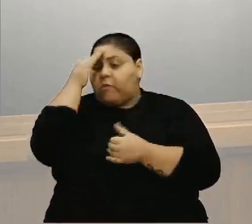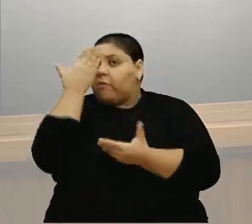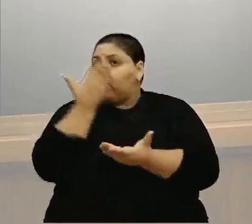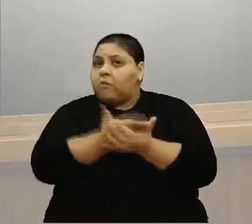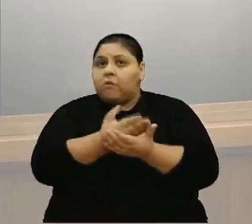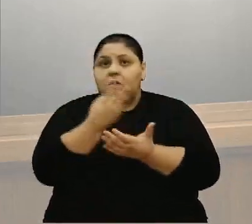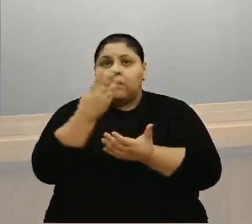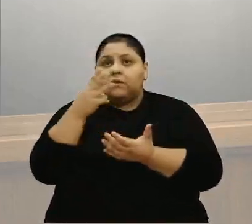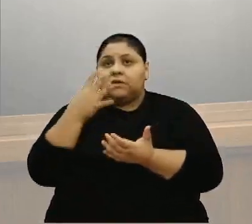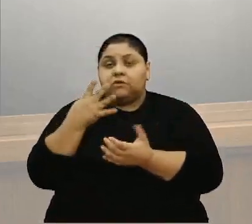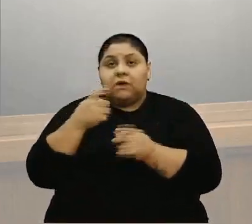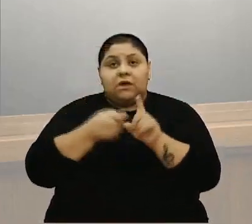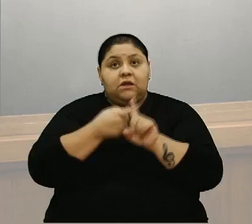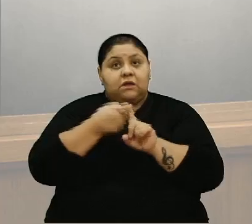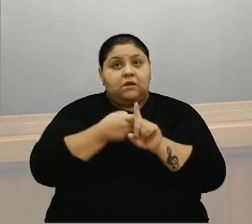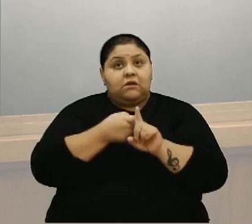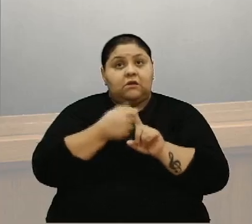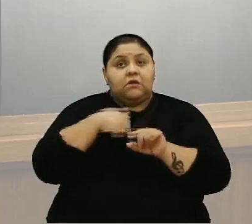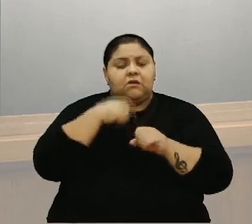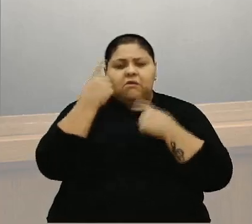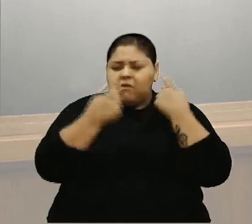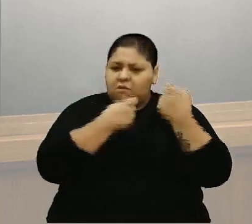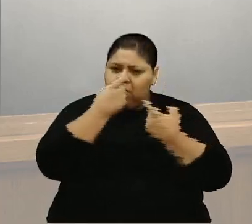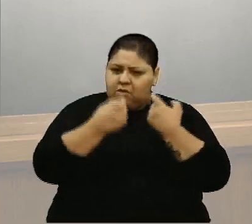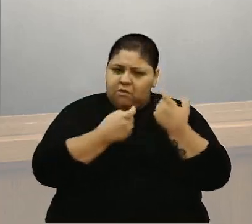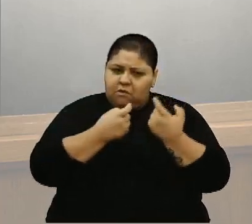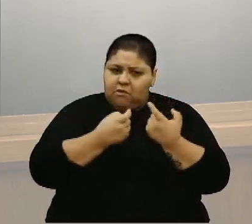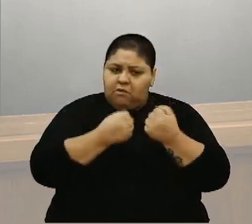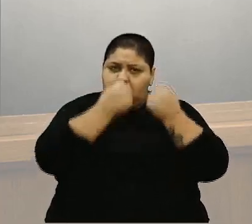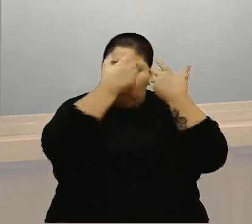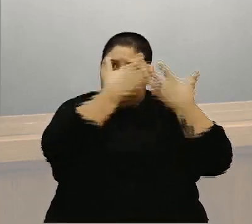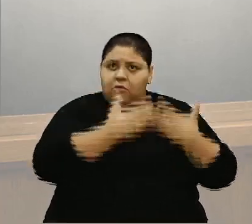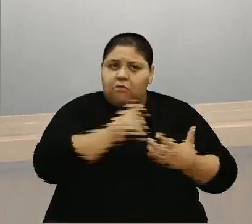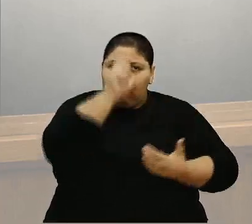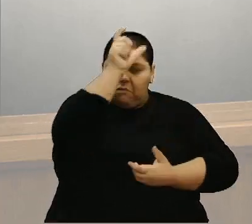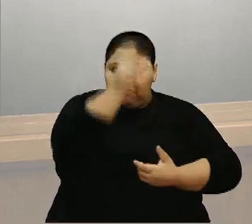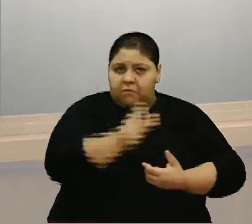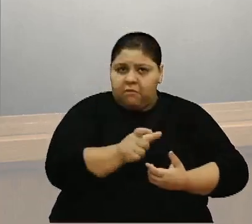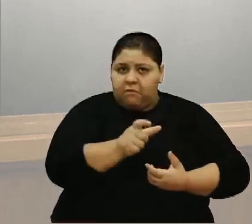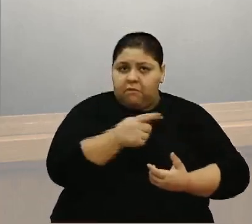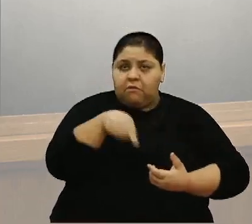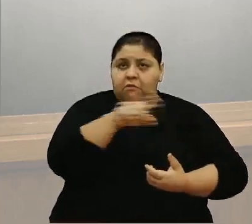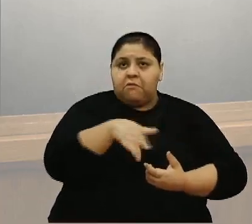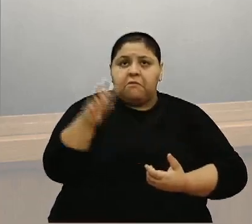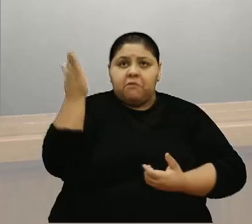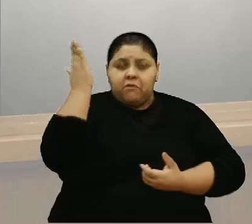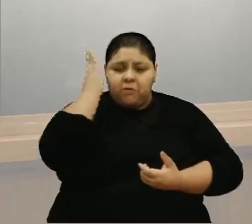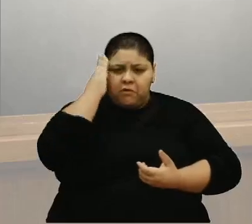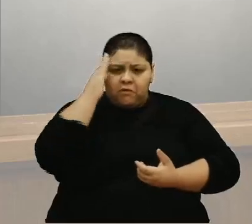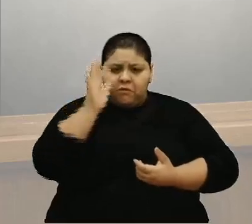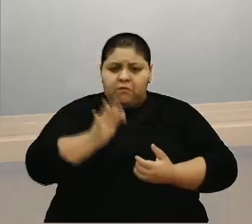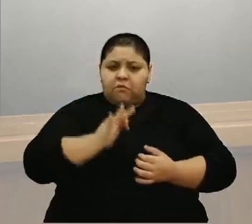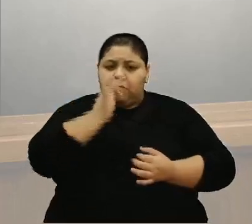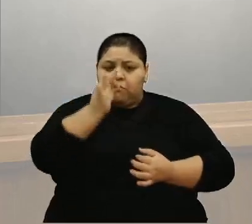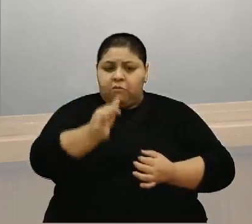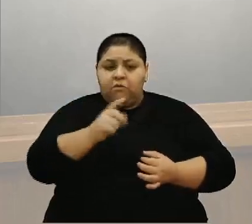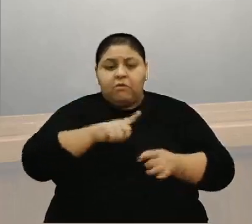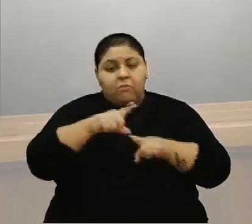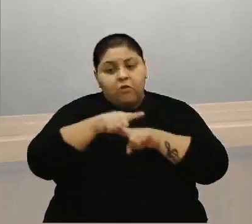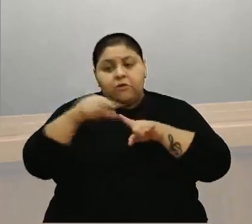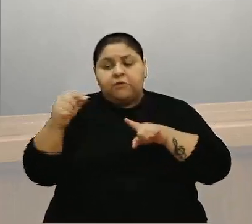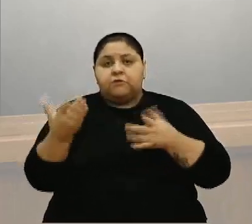3, 4 meses. Aí me preocupa quando tu coloca uma pessoa que nós sabemos que daqui a pouco terá